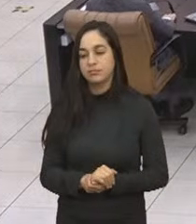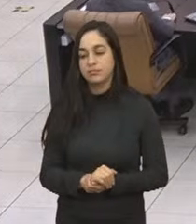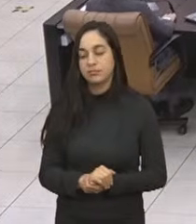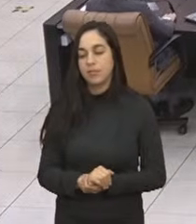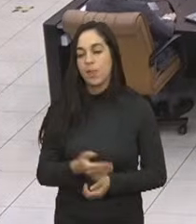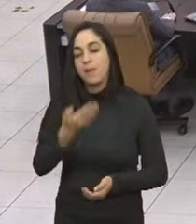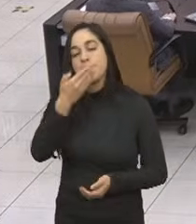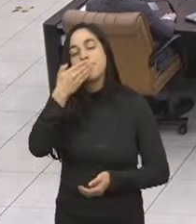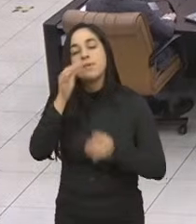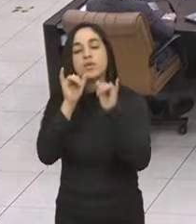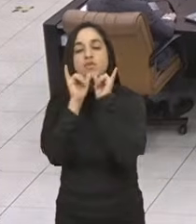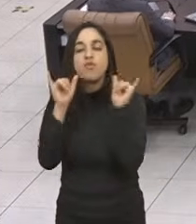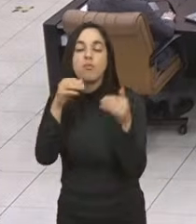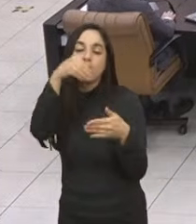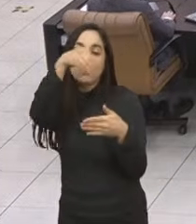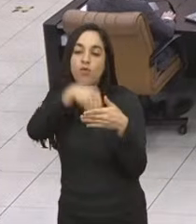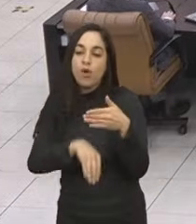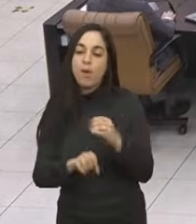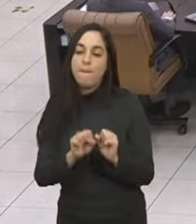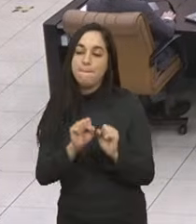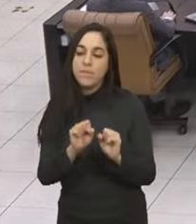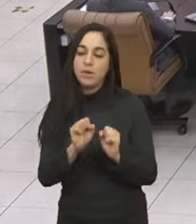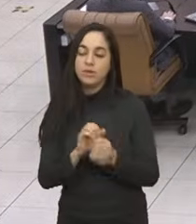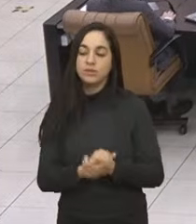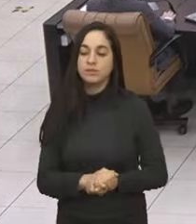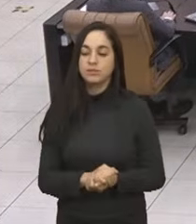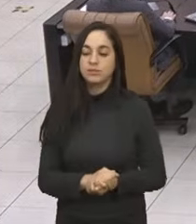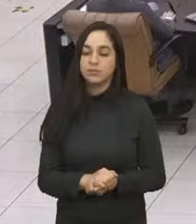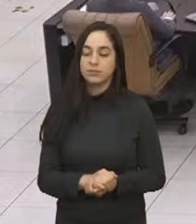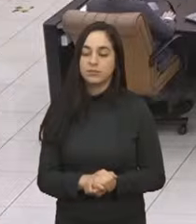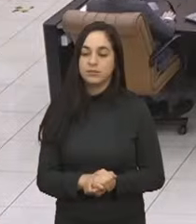Pedindo informações em votação, por favor.